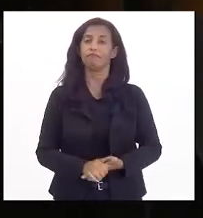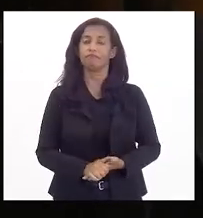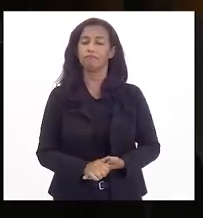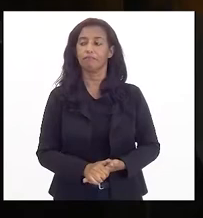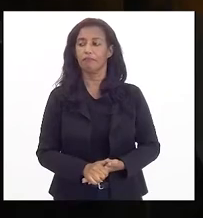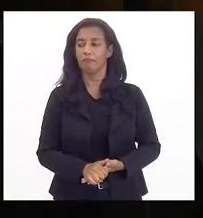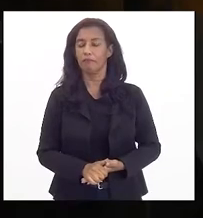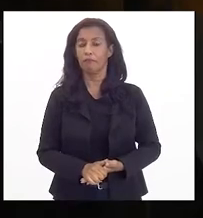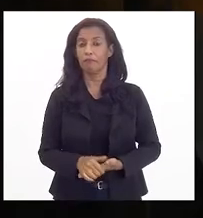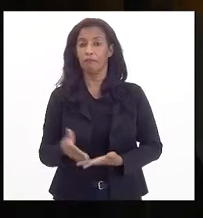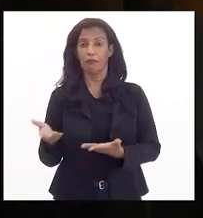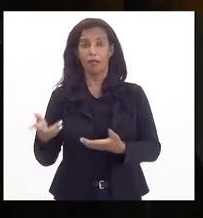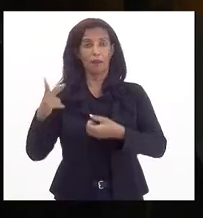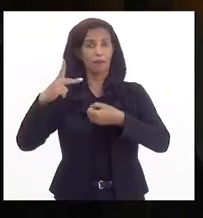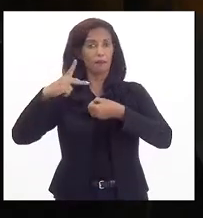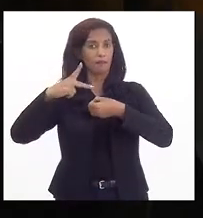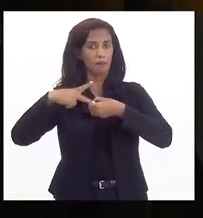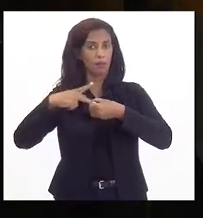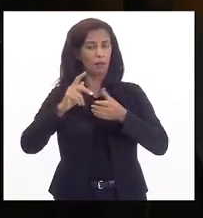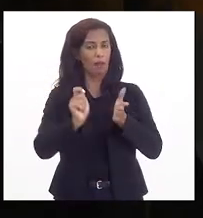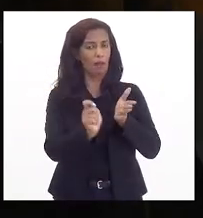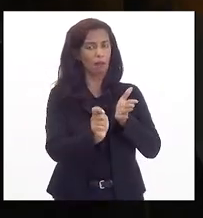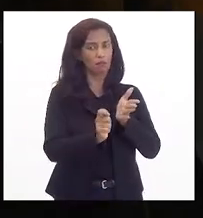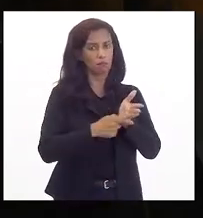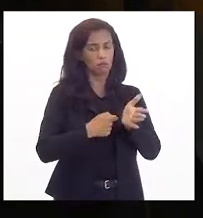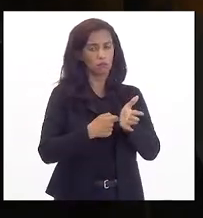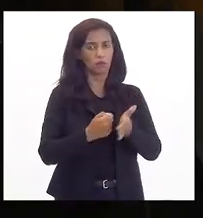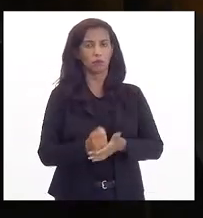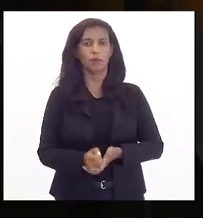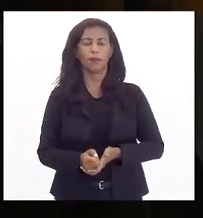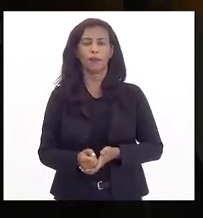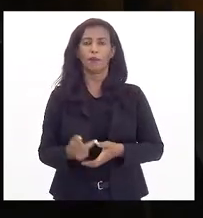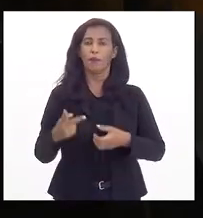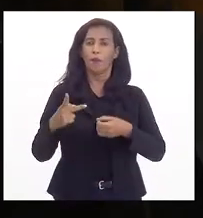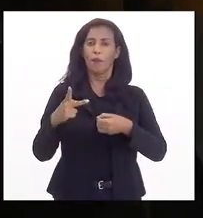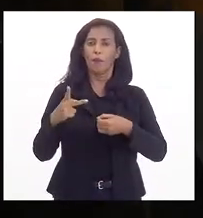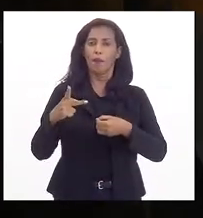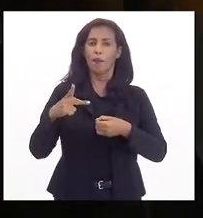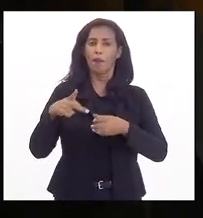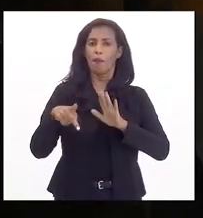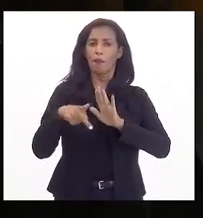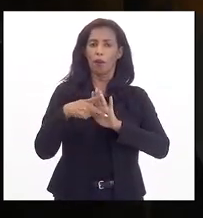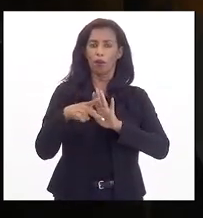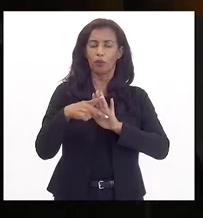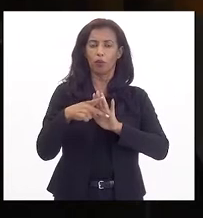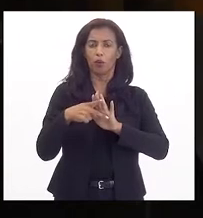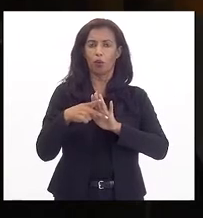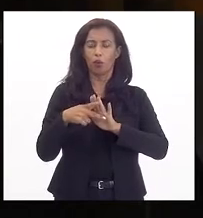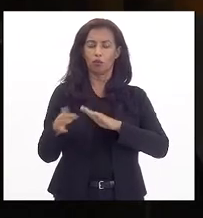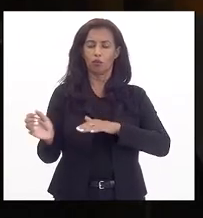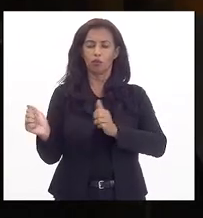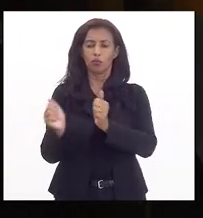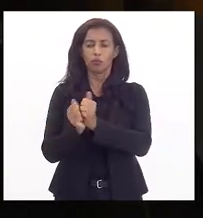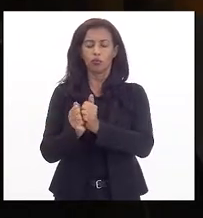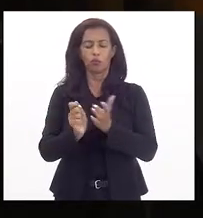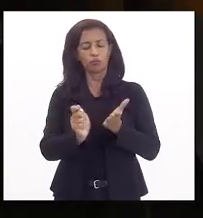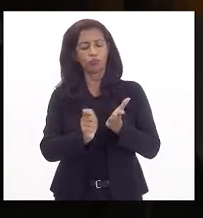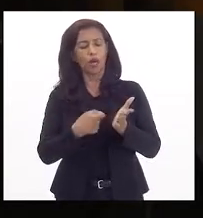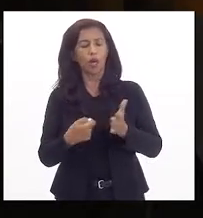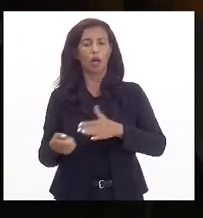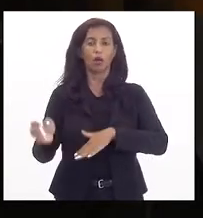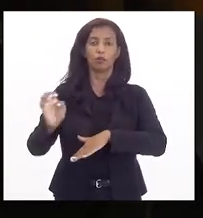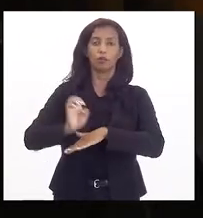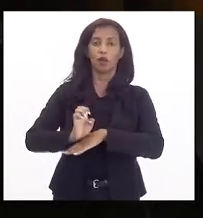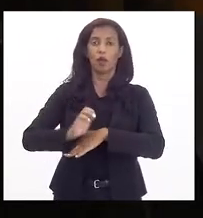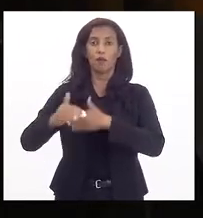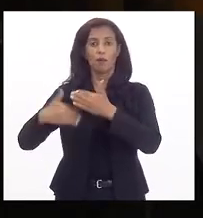que a Petrobras assinou um protocolo de intenções com o governo do Estado para o